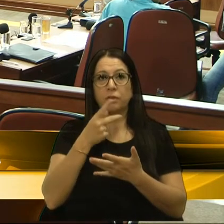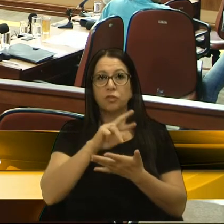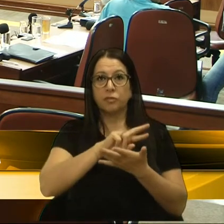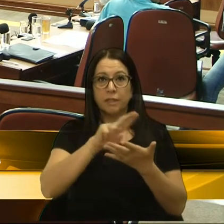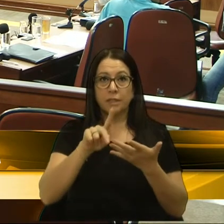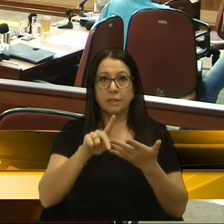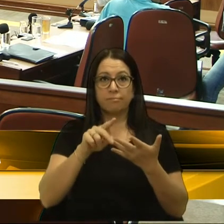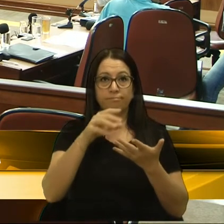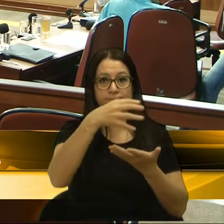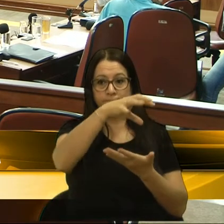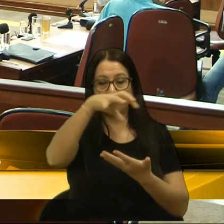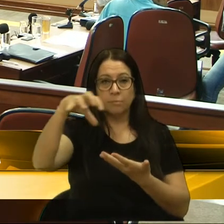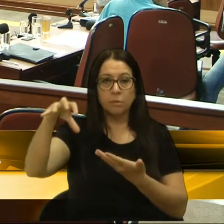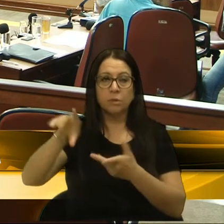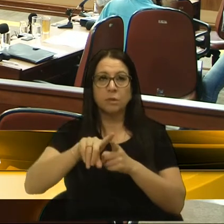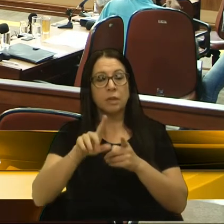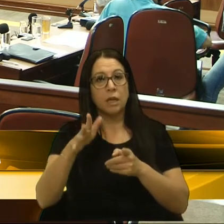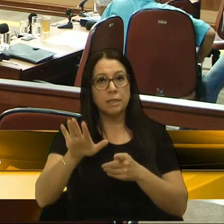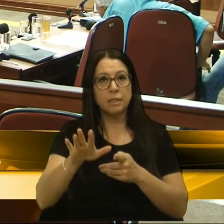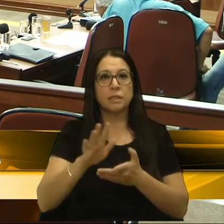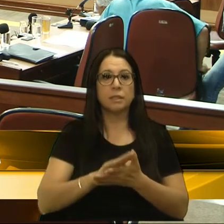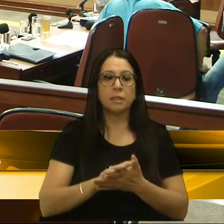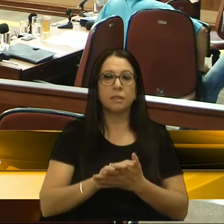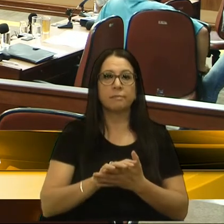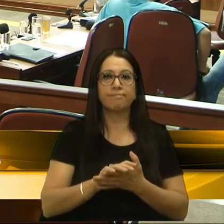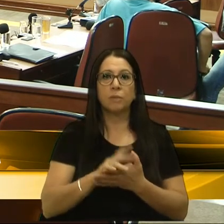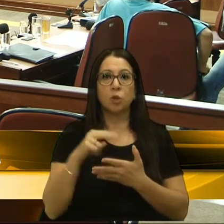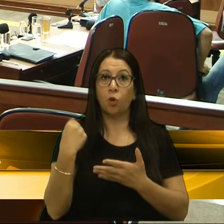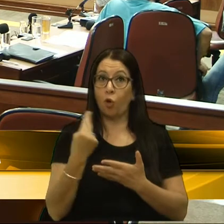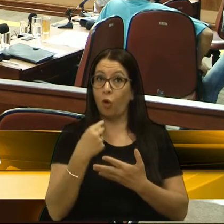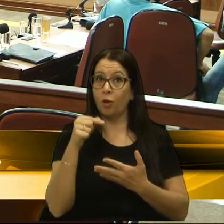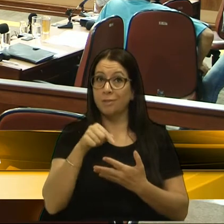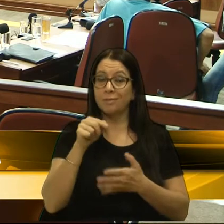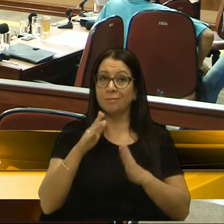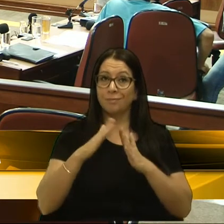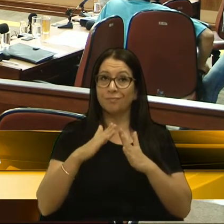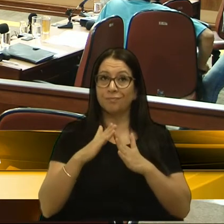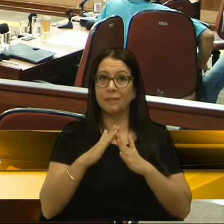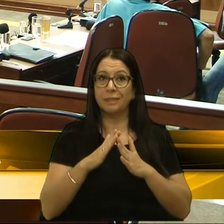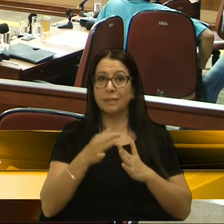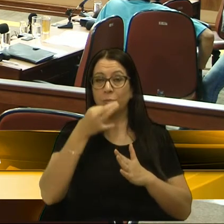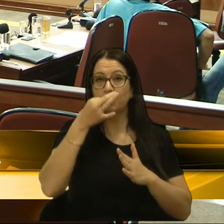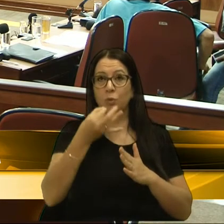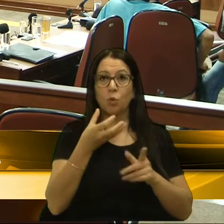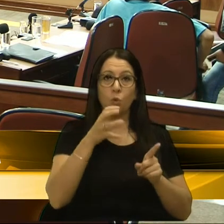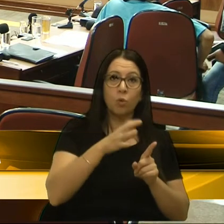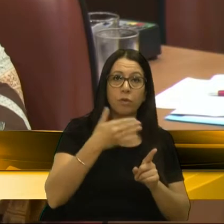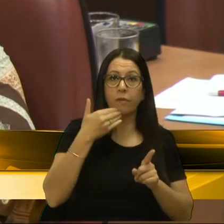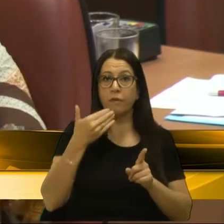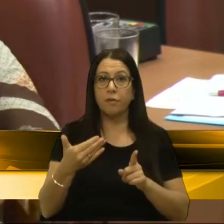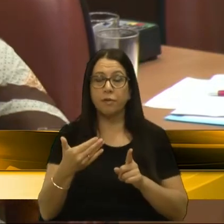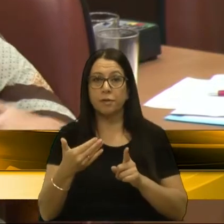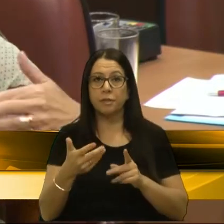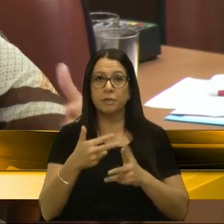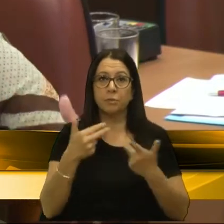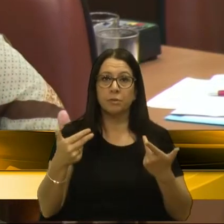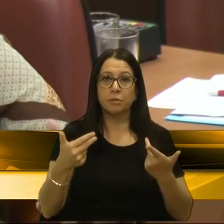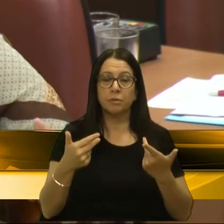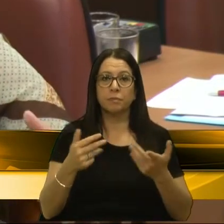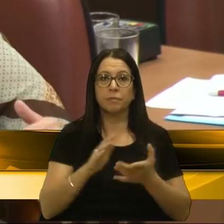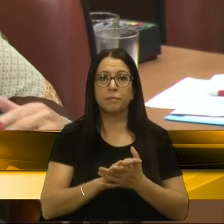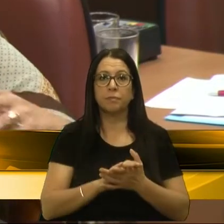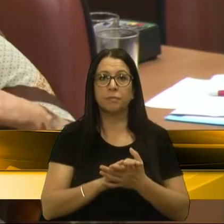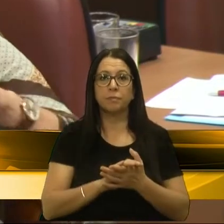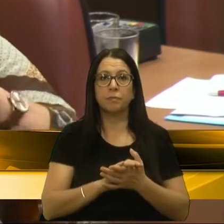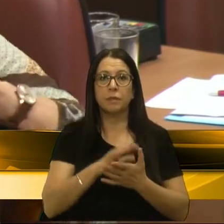vários cenários e a gente às vezes, bem, né, nós mesmos aqui nessa casa se posicionamos contra ou a favor de determinada composição